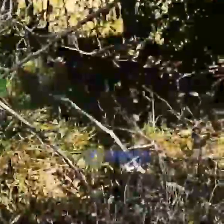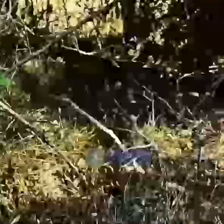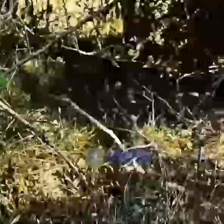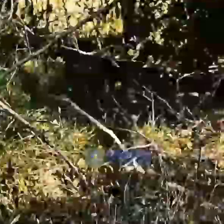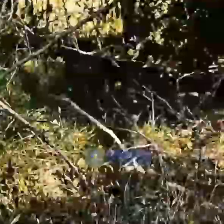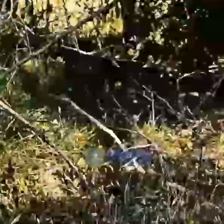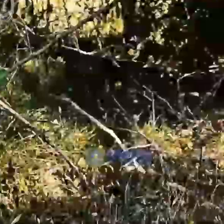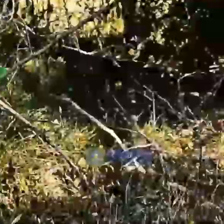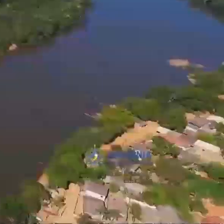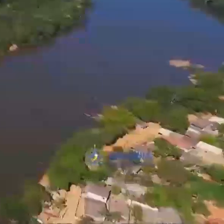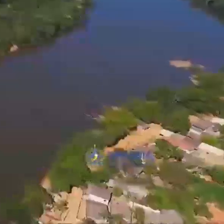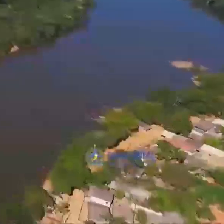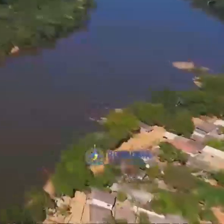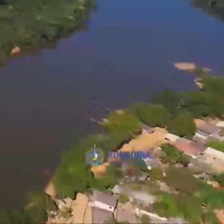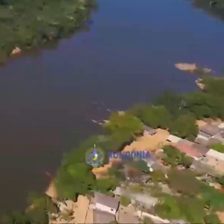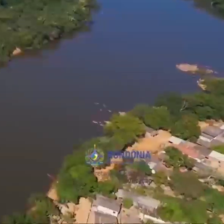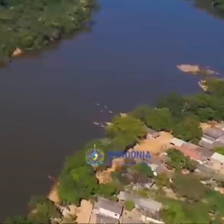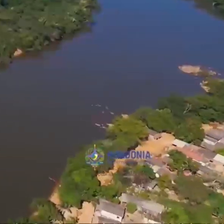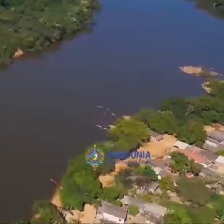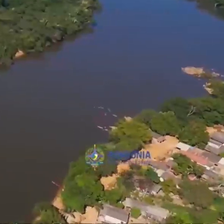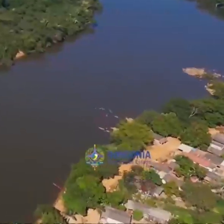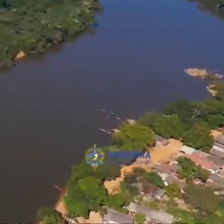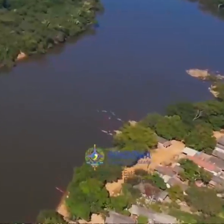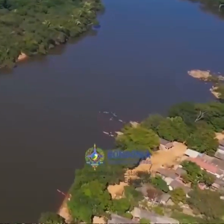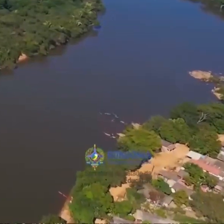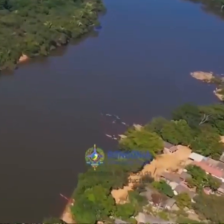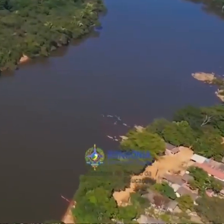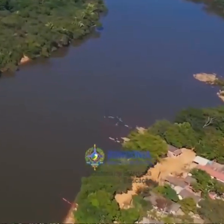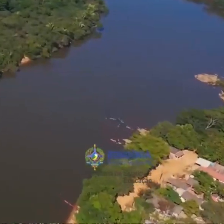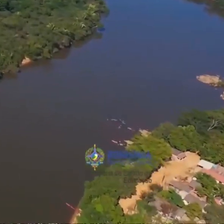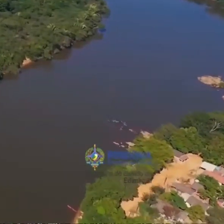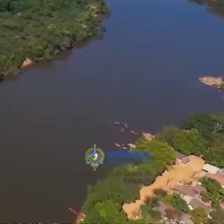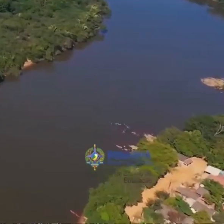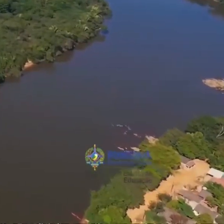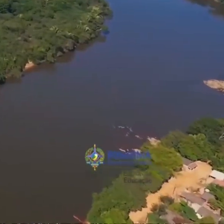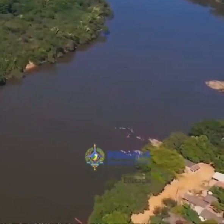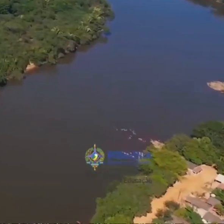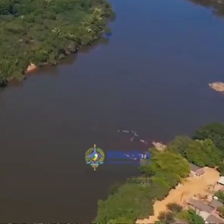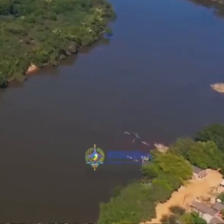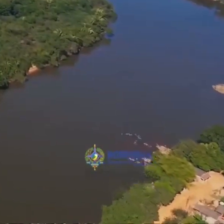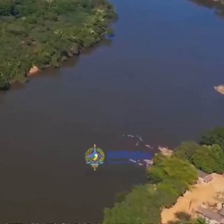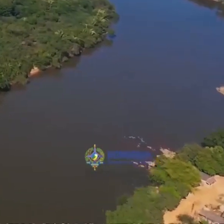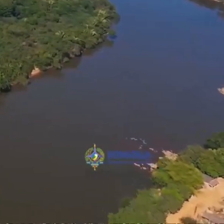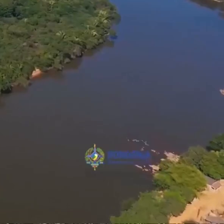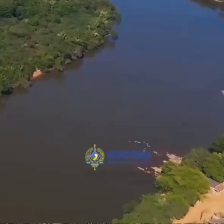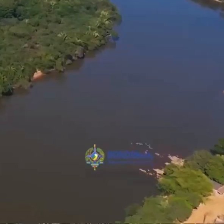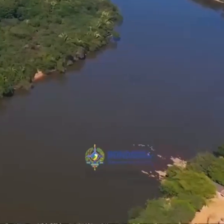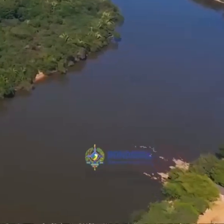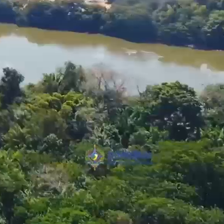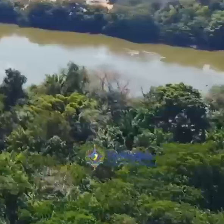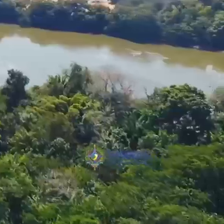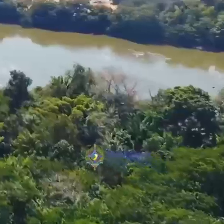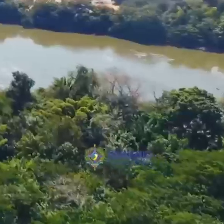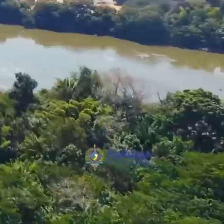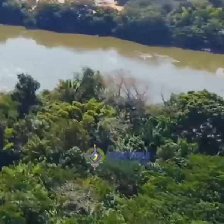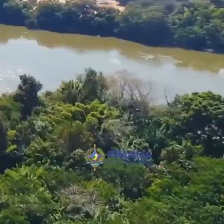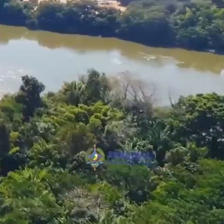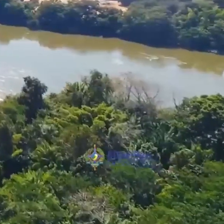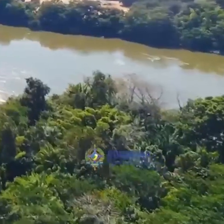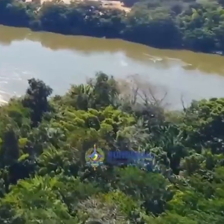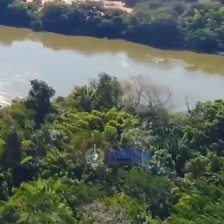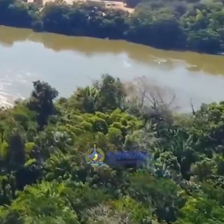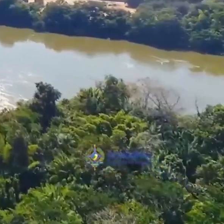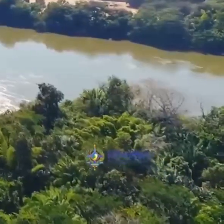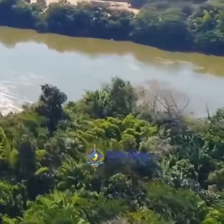Imagina vocês, se rasgar a floresta amazônica hoje, fazendo picadas já é difícil. No início